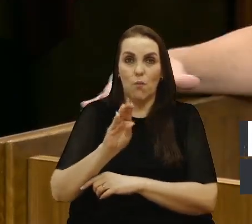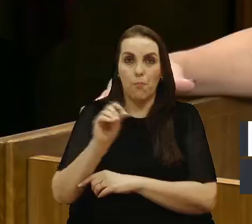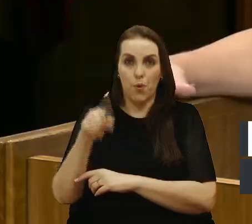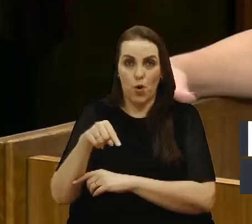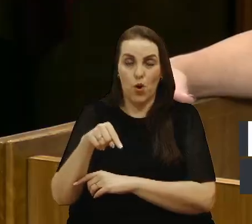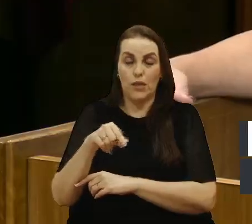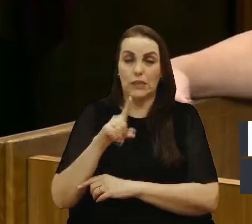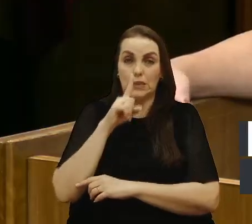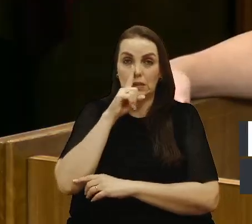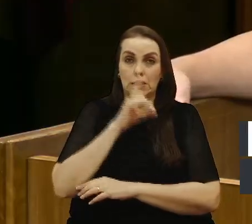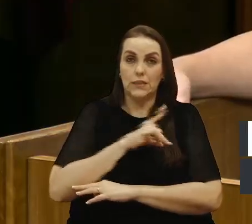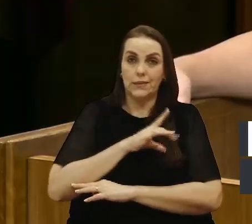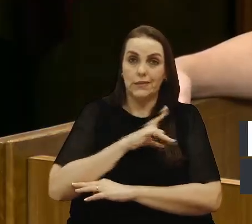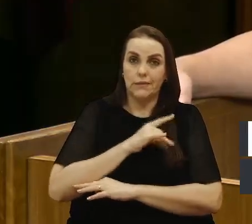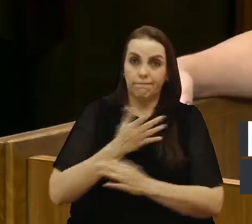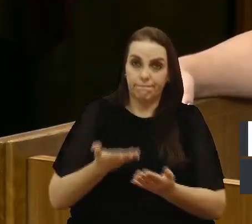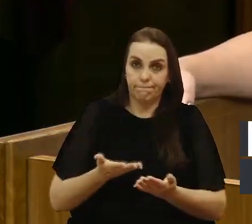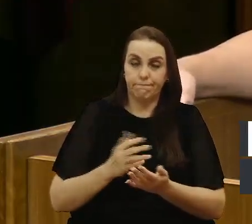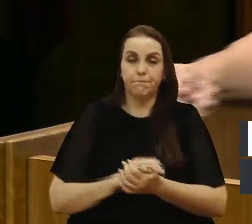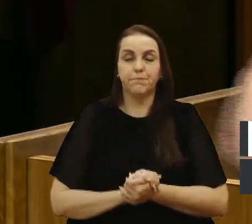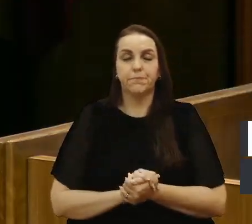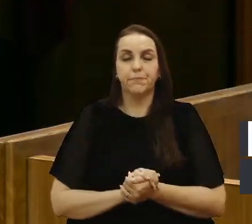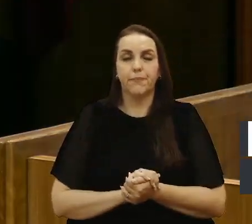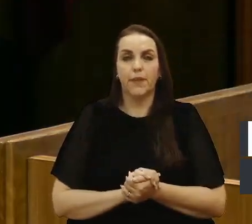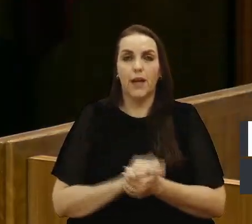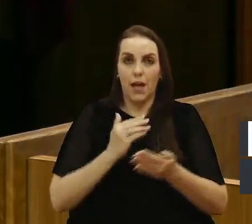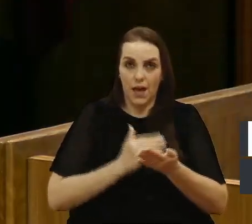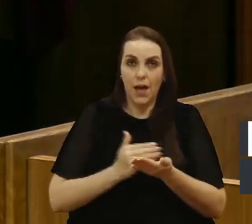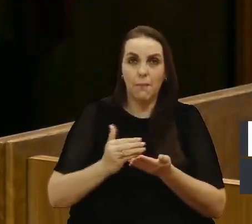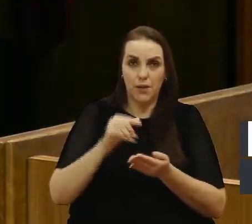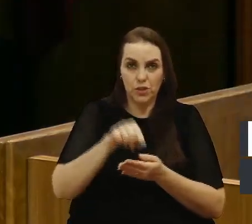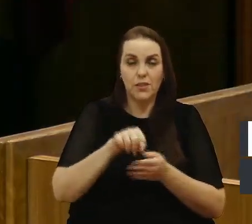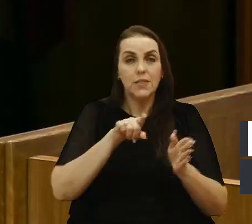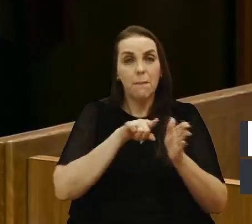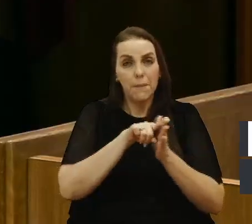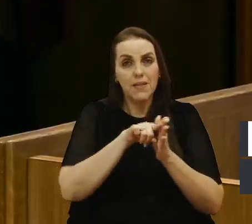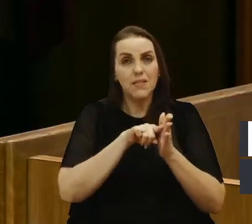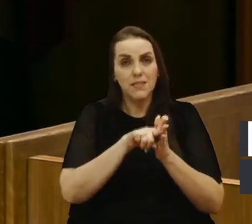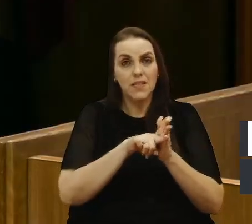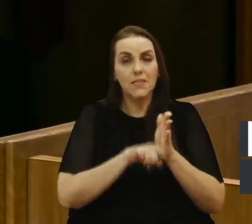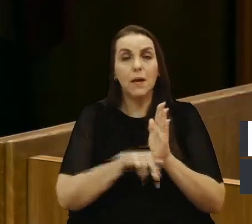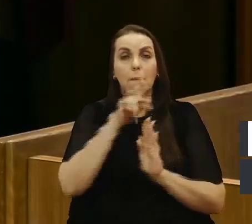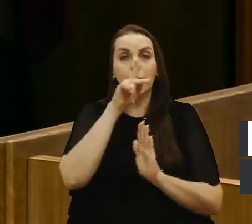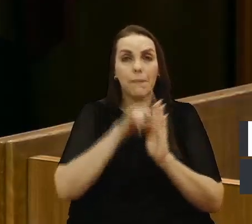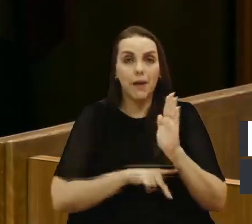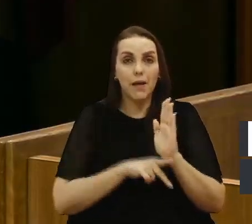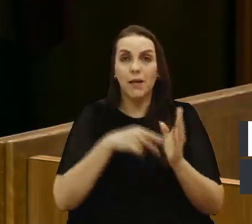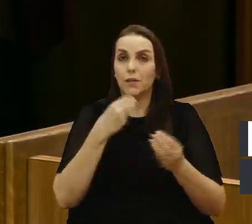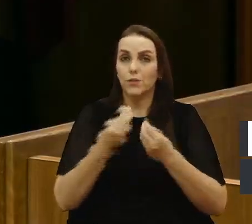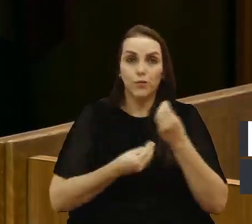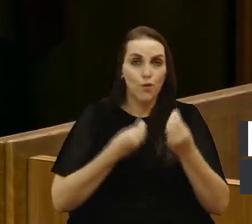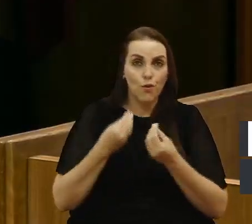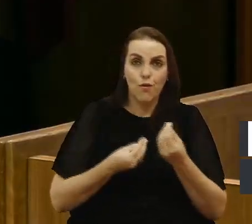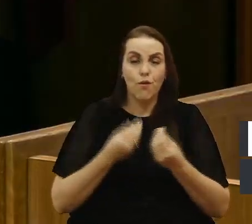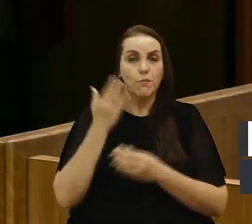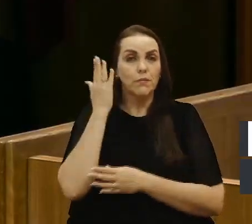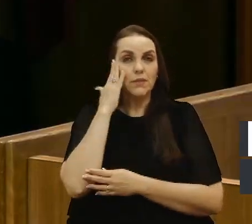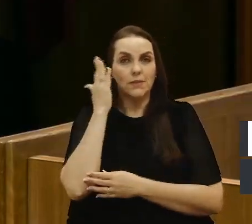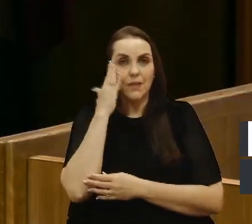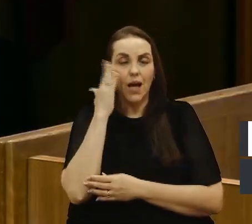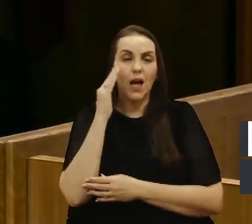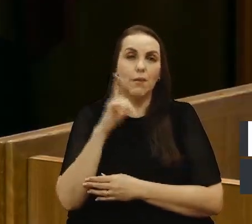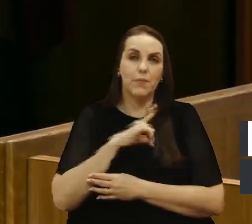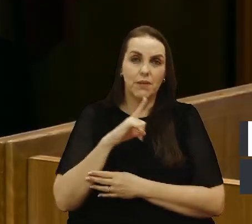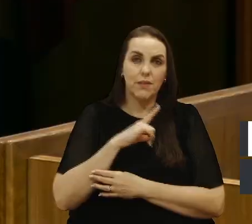muito receio. E, a partir daí, a gente tem pesquisado, então, sobre os planos. A gente sabe que tem muitas coisas que já estão